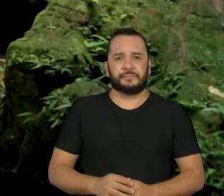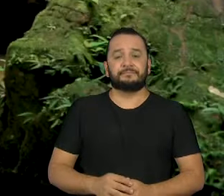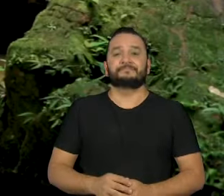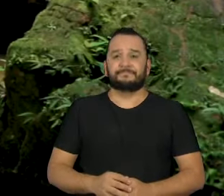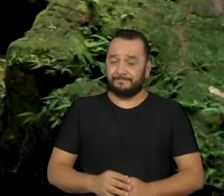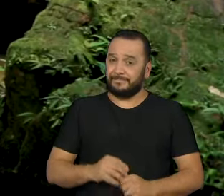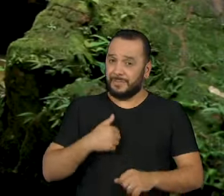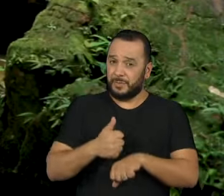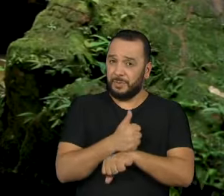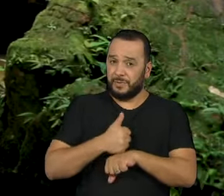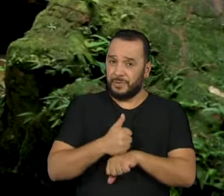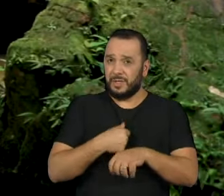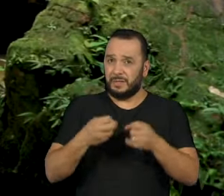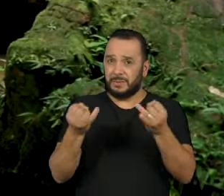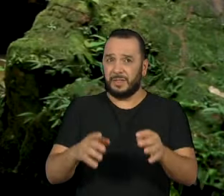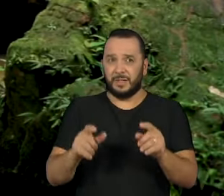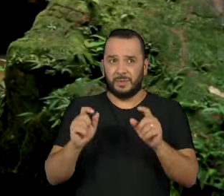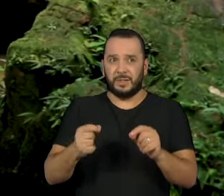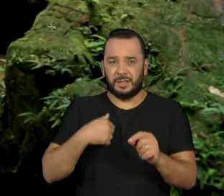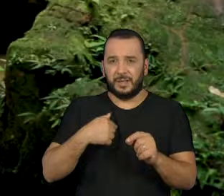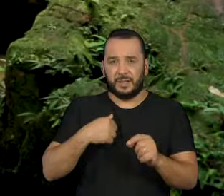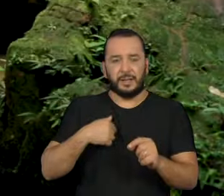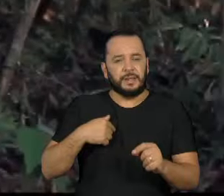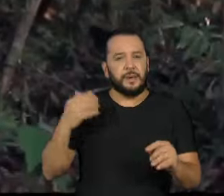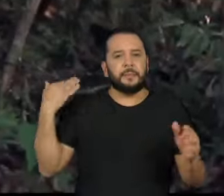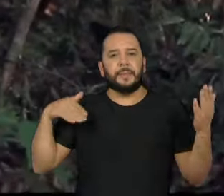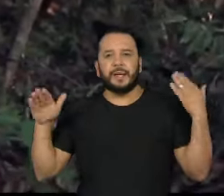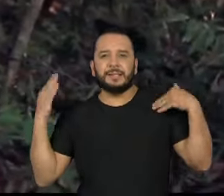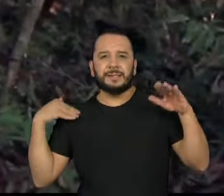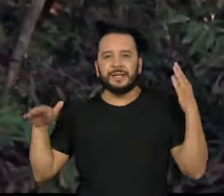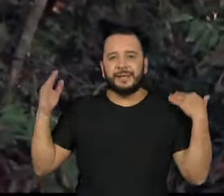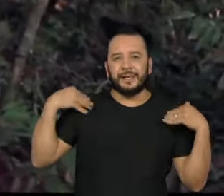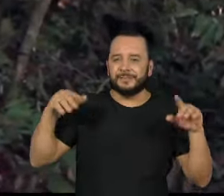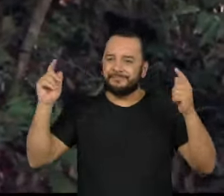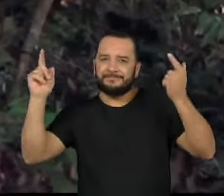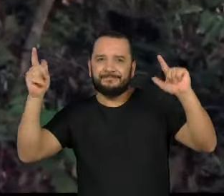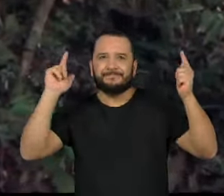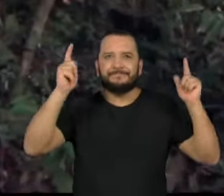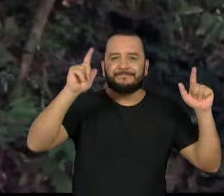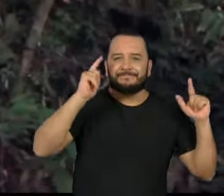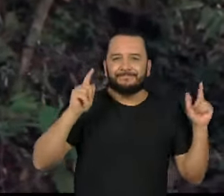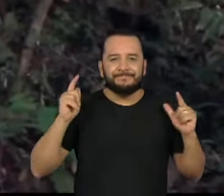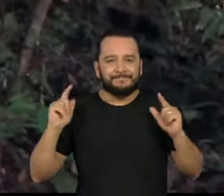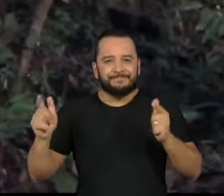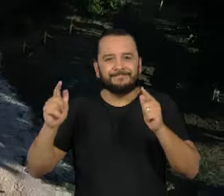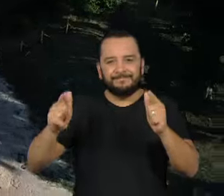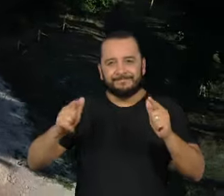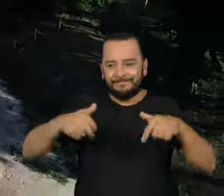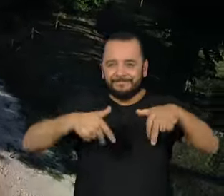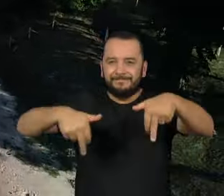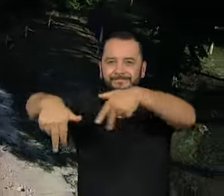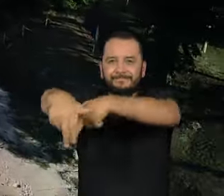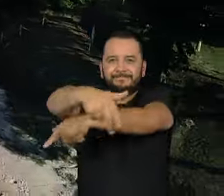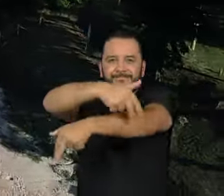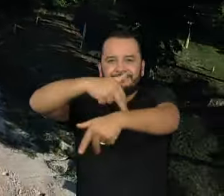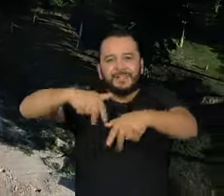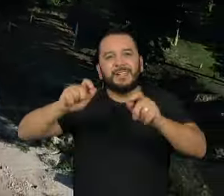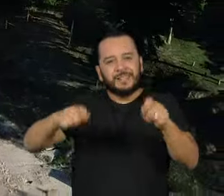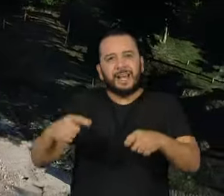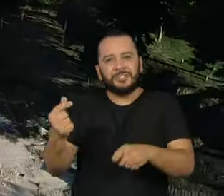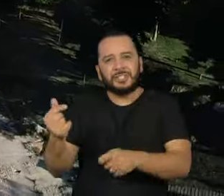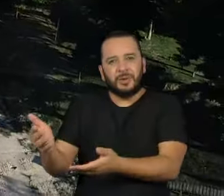os especialistas, o ecoturismo é o melhor investimento para continuar gerando recursos sem destruir